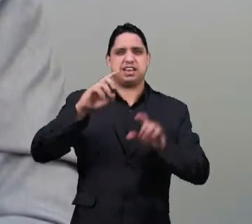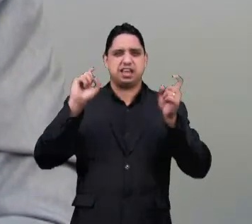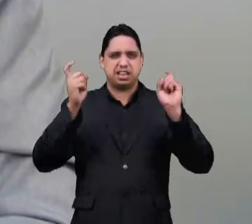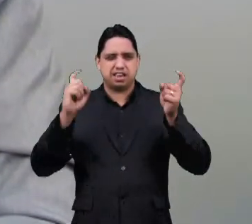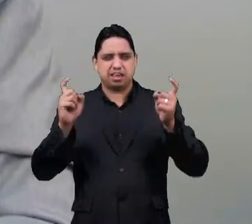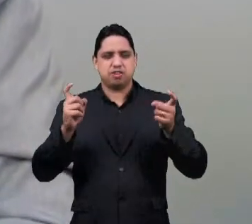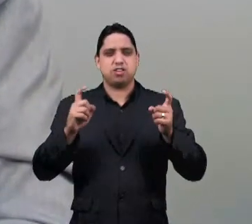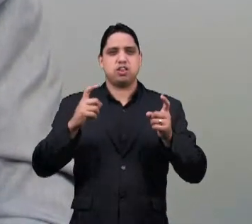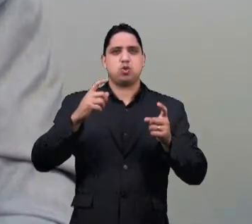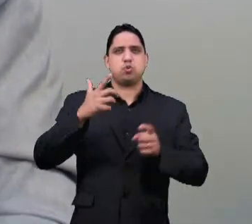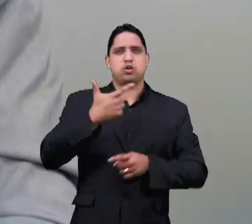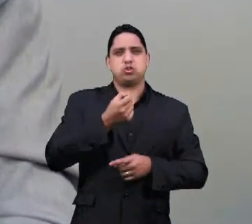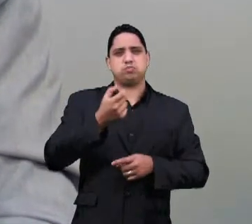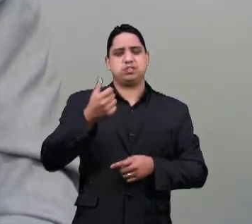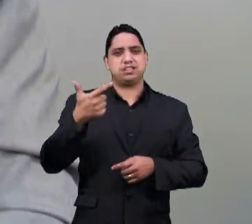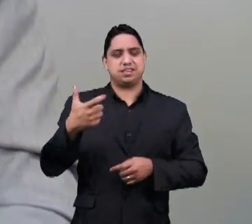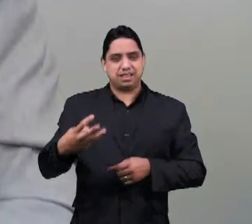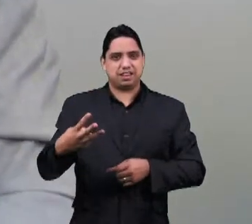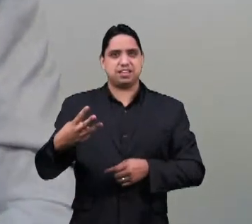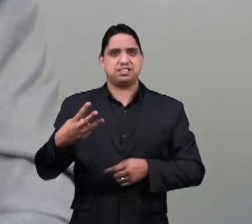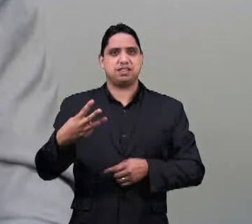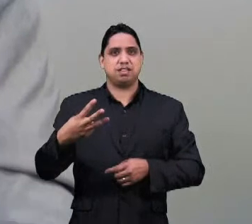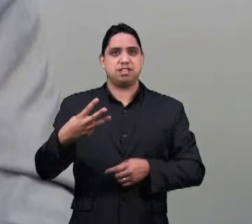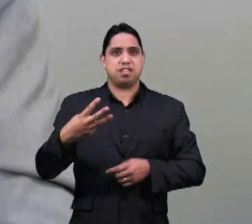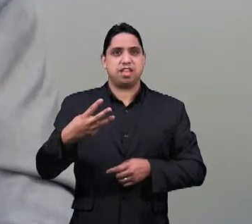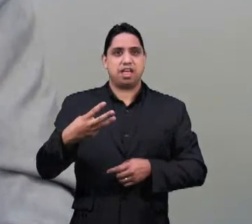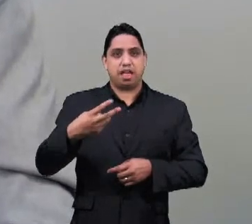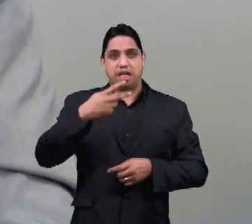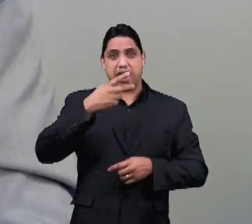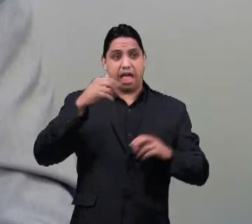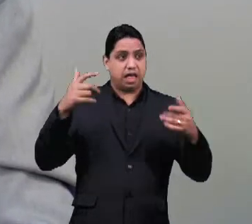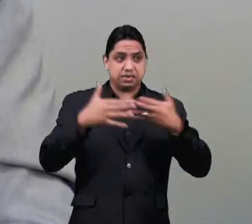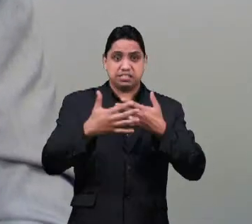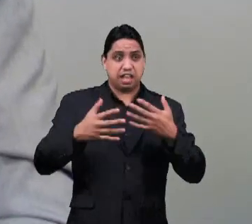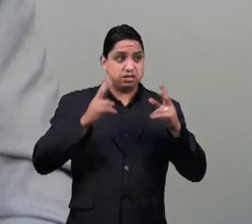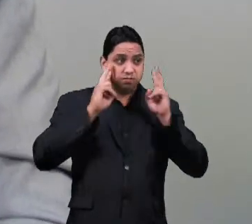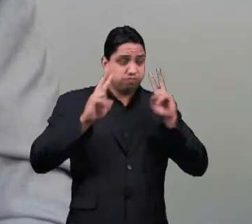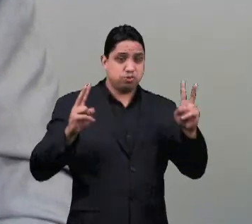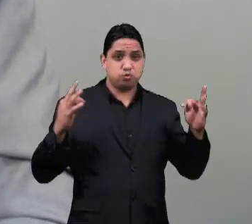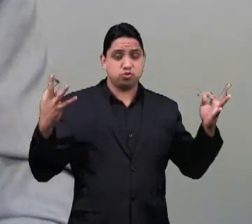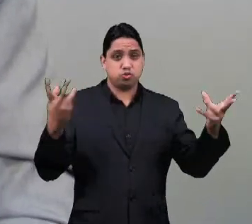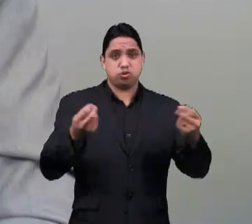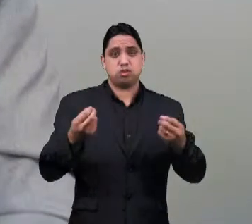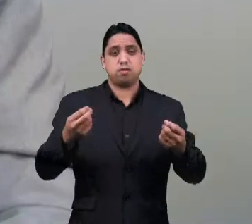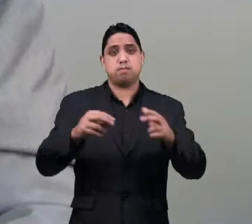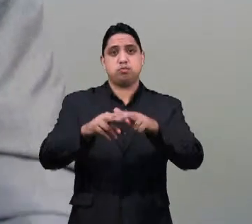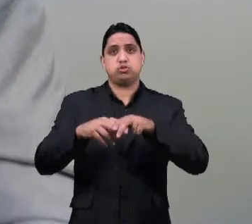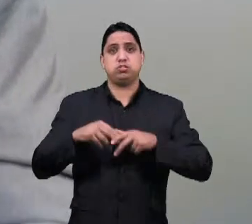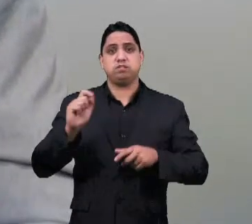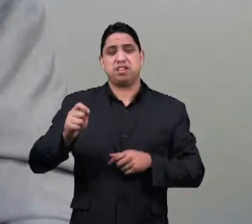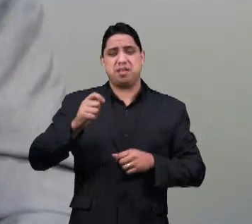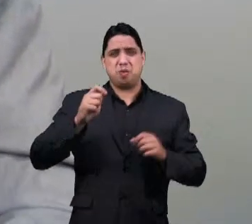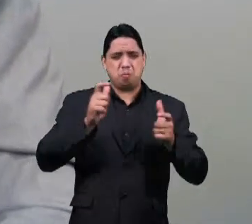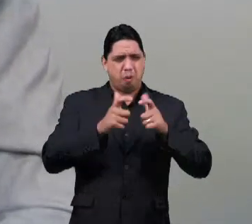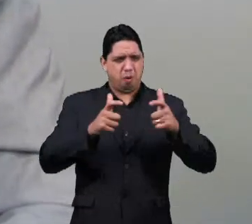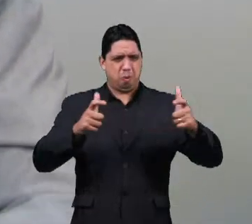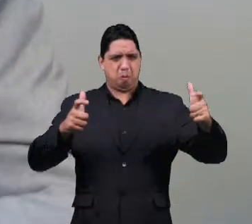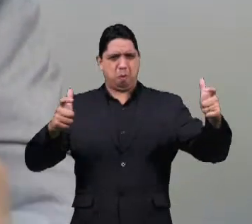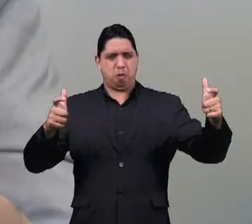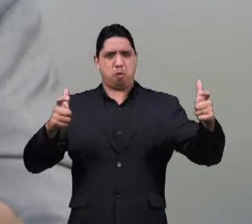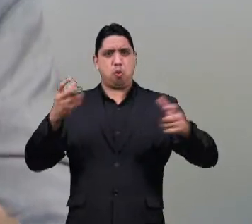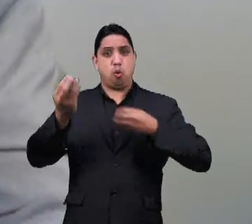um evento que a cidade, ele não passou despercebido dentro da cidade por conta da grandiosidade dele e